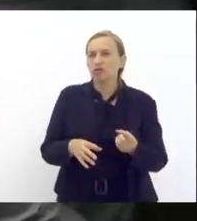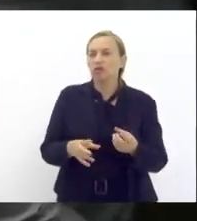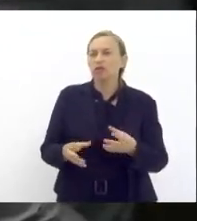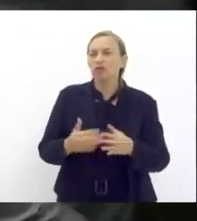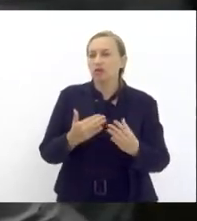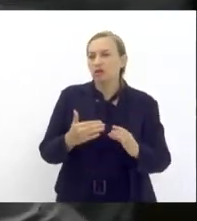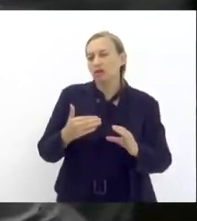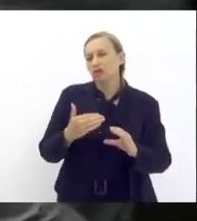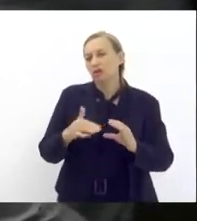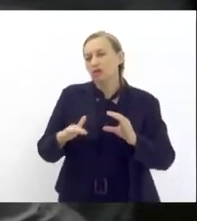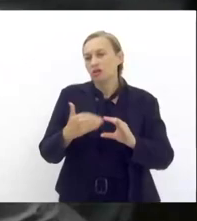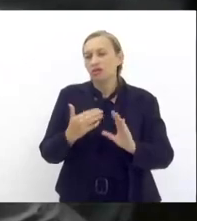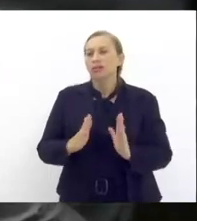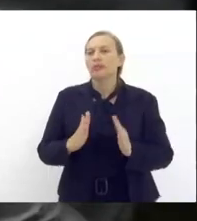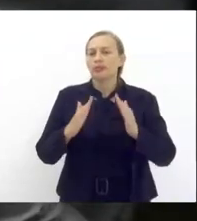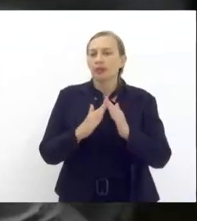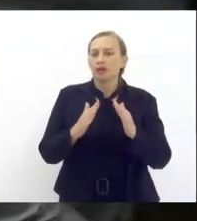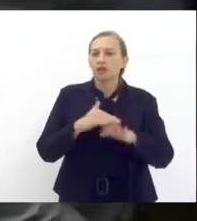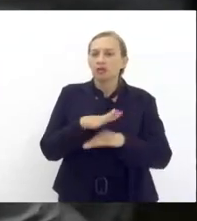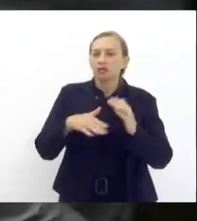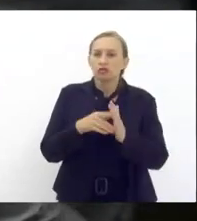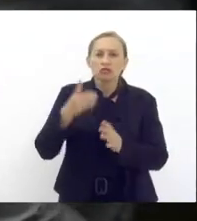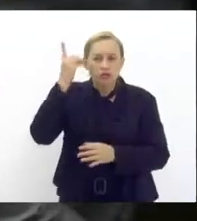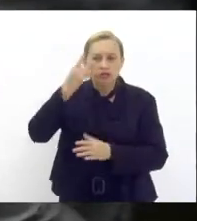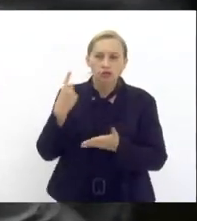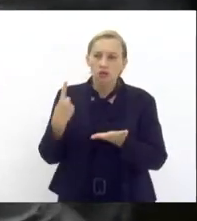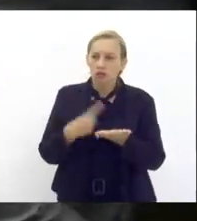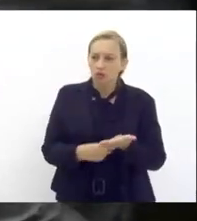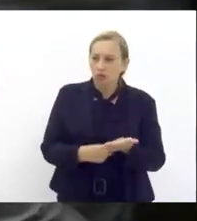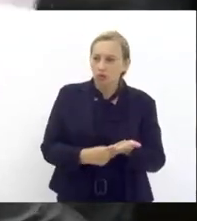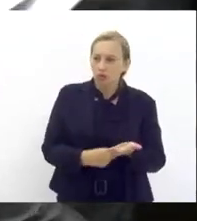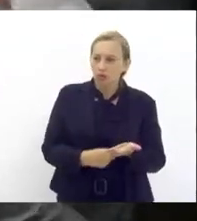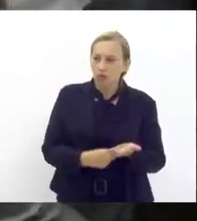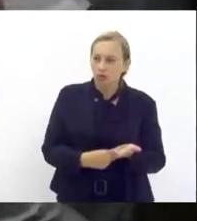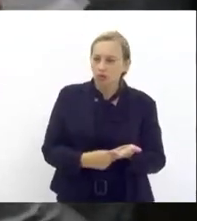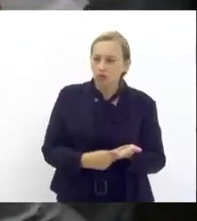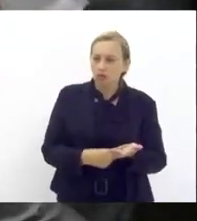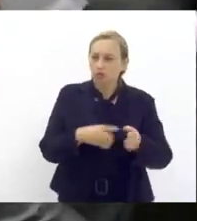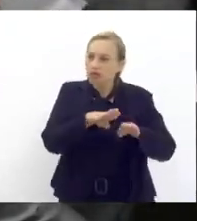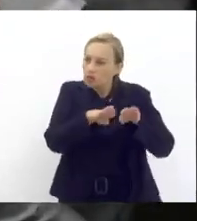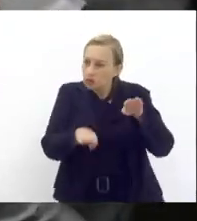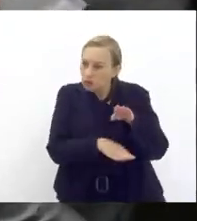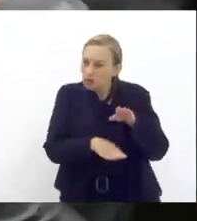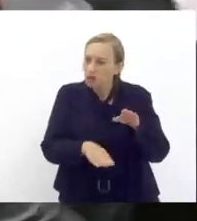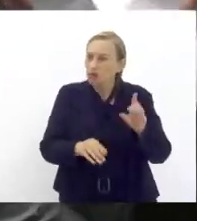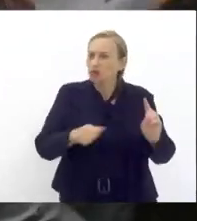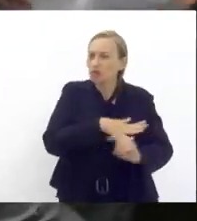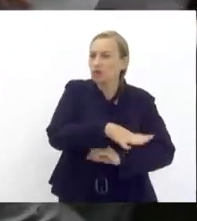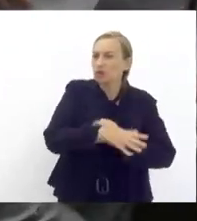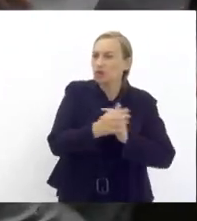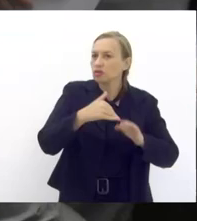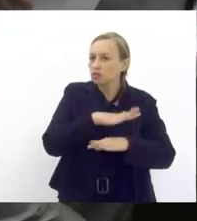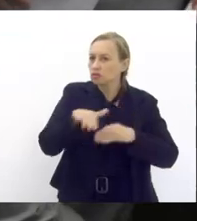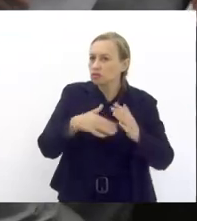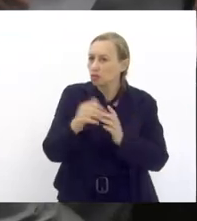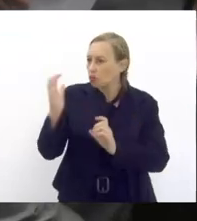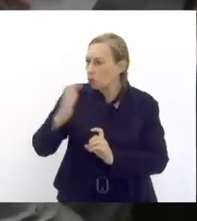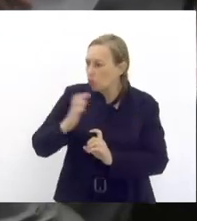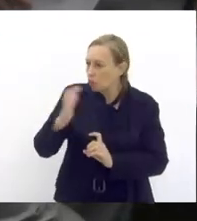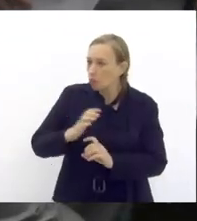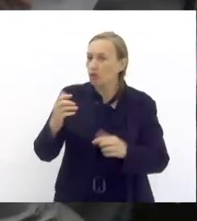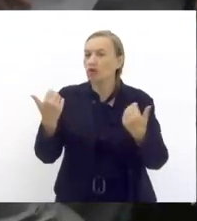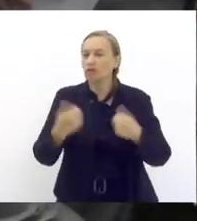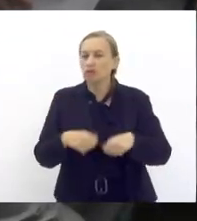casa deputadas e deputados comprometidos justamente com a minoração das desigualdades sociais e de toda forma de opressão, precisa